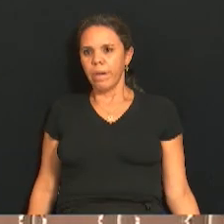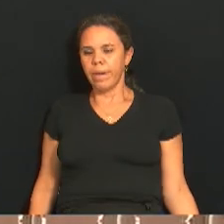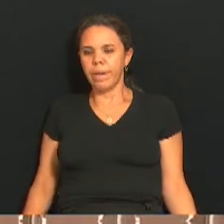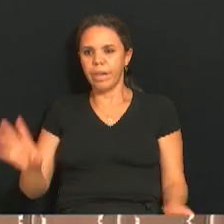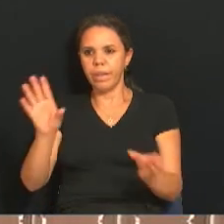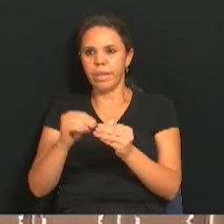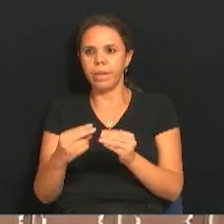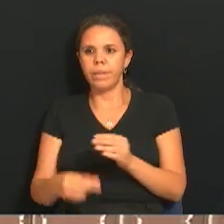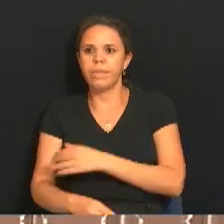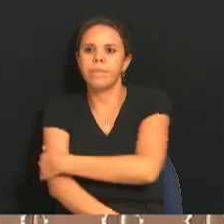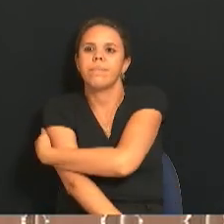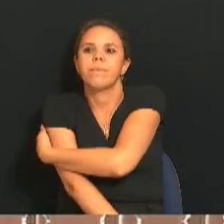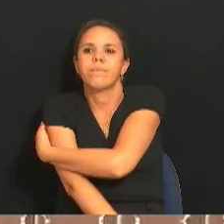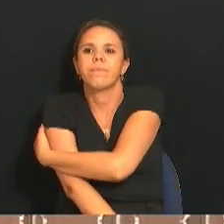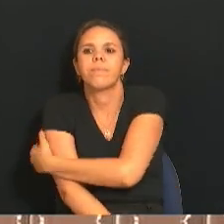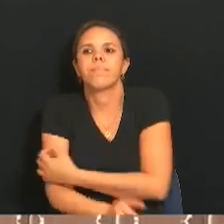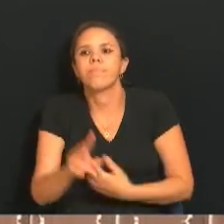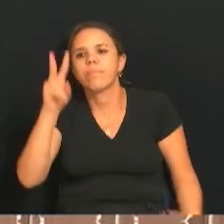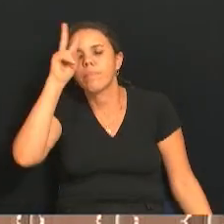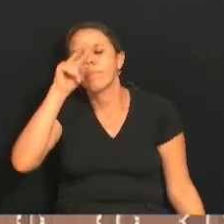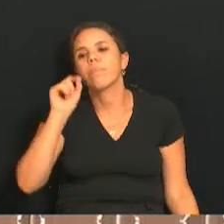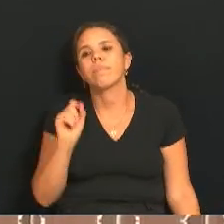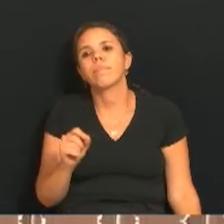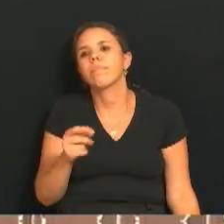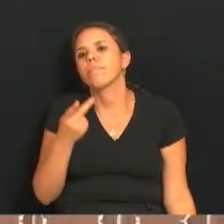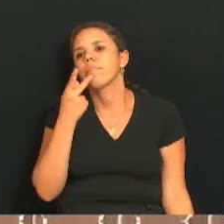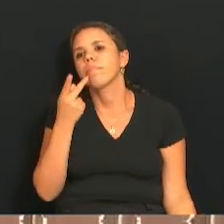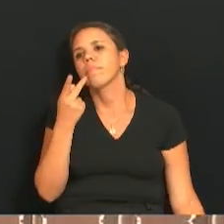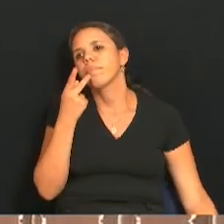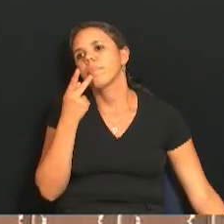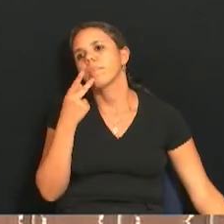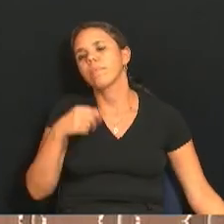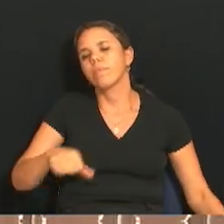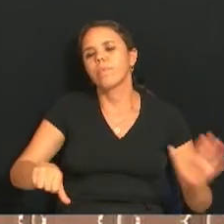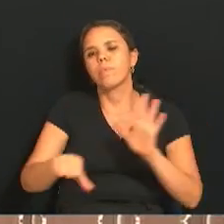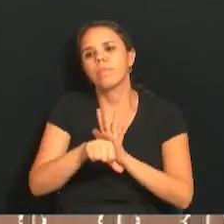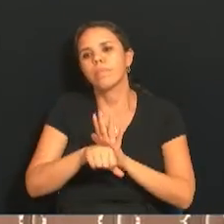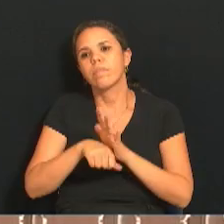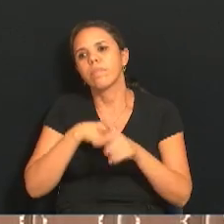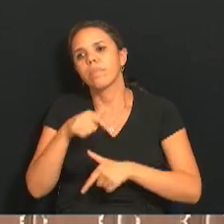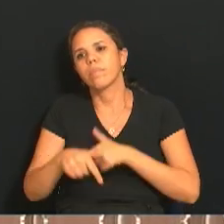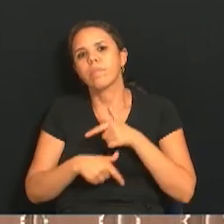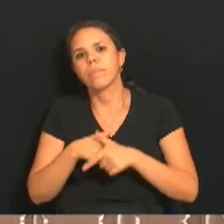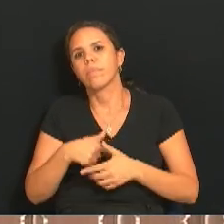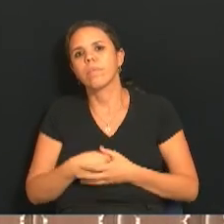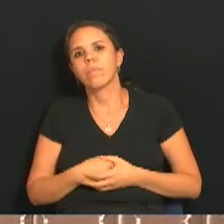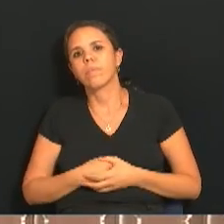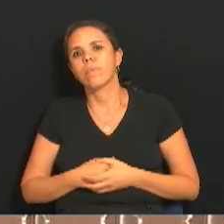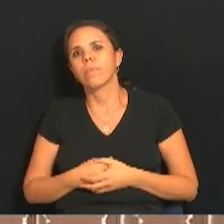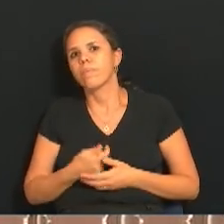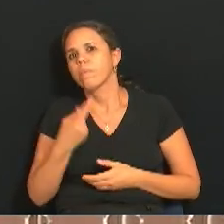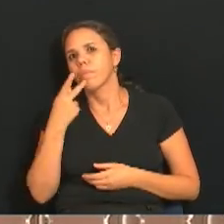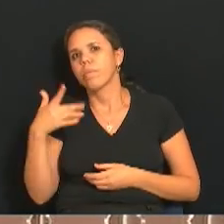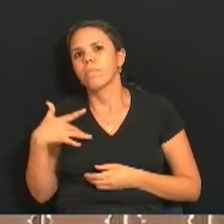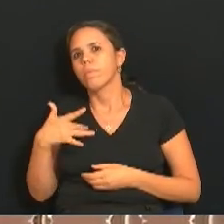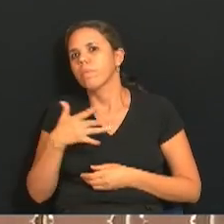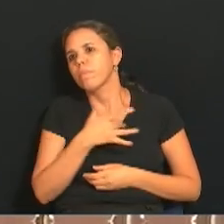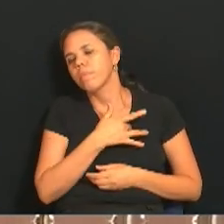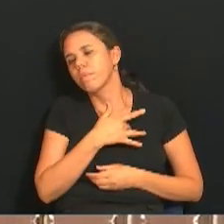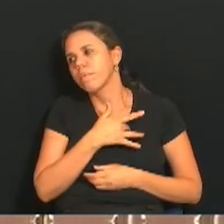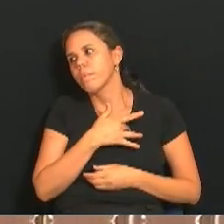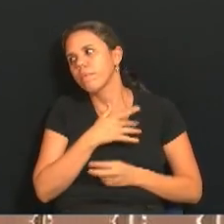coisas, eu queria lembrar só do seguinte: a gente falou aqui sobre crime, a gente falou sobre trabalho integrado, falamos sobre saúde, falamos sobre um